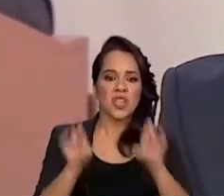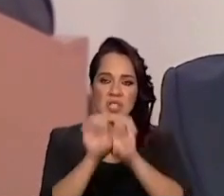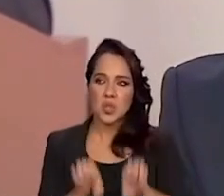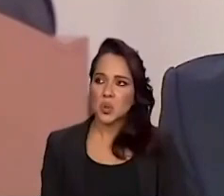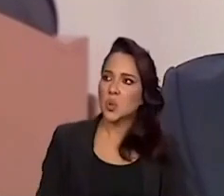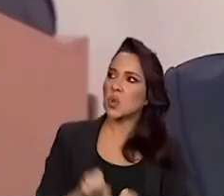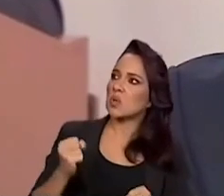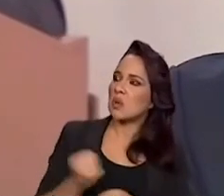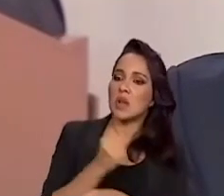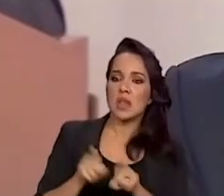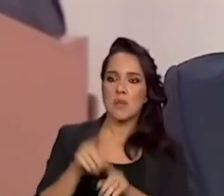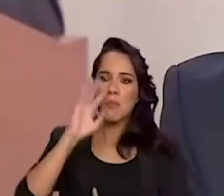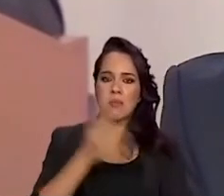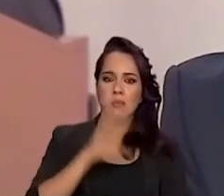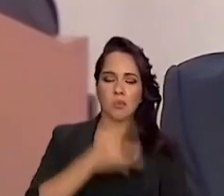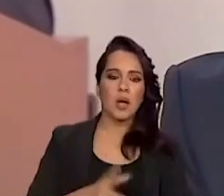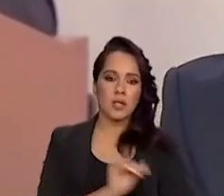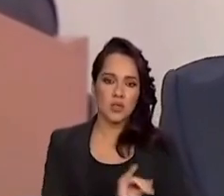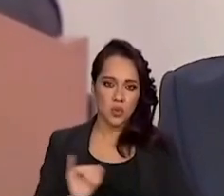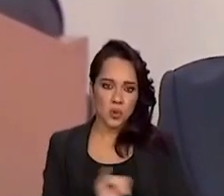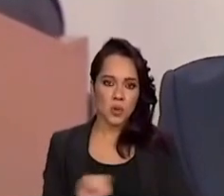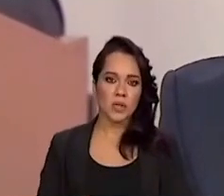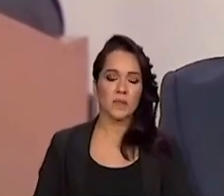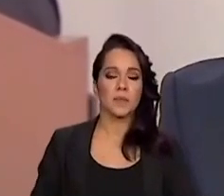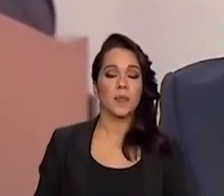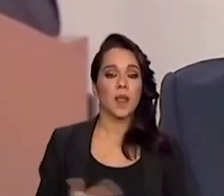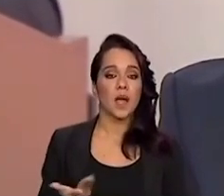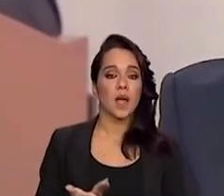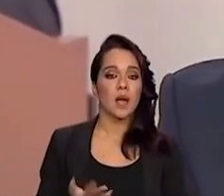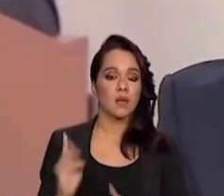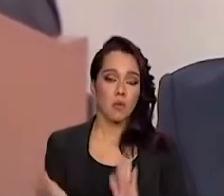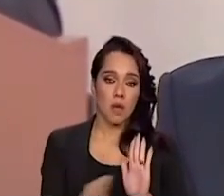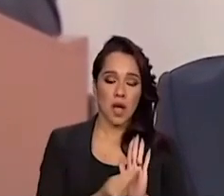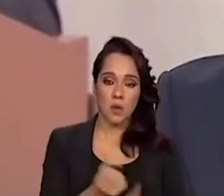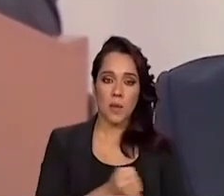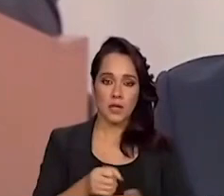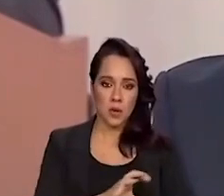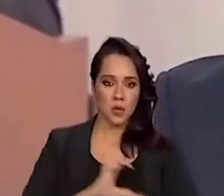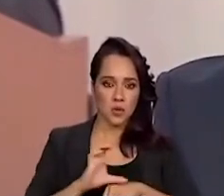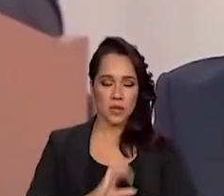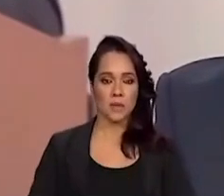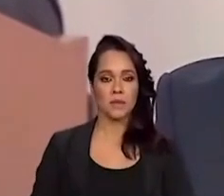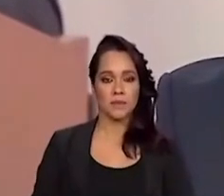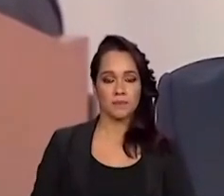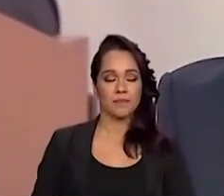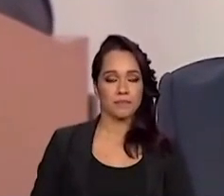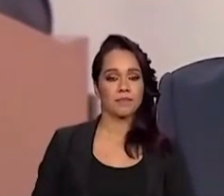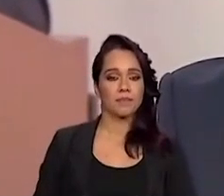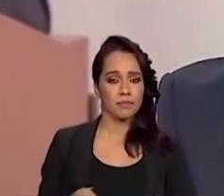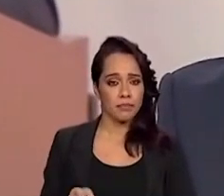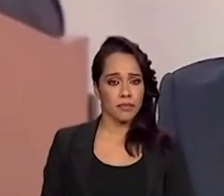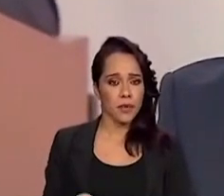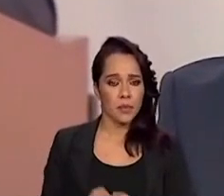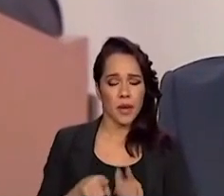físicas, mas que agridem as nossas instituições constitucionalmente estabelecidas, como promover